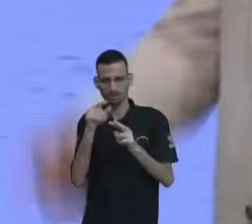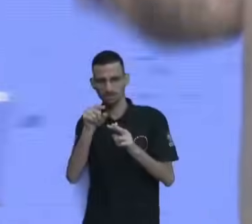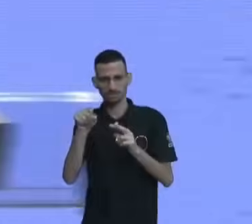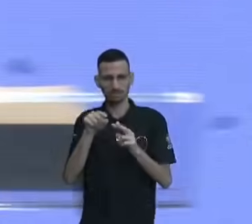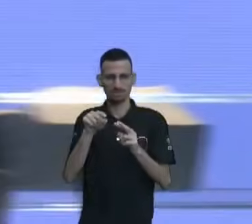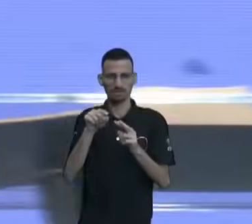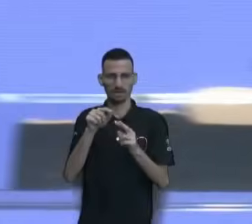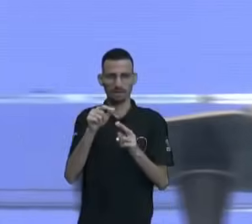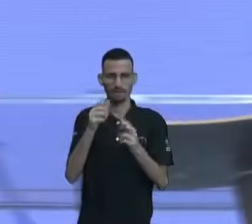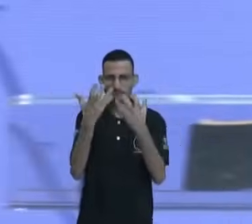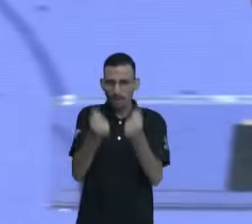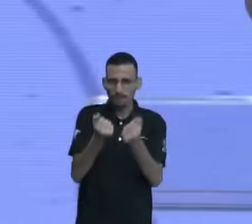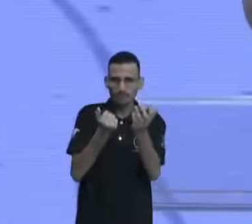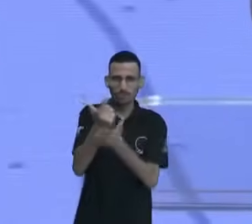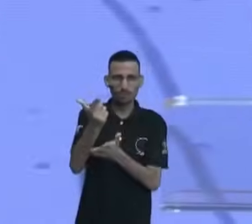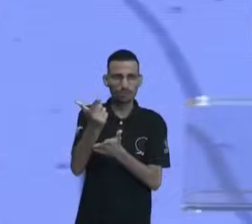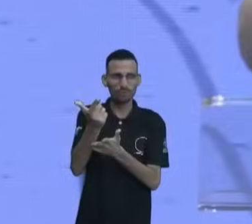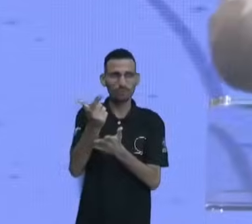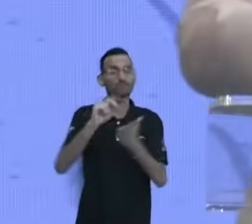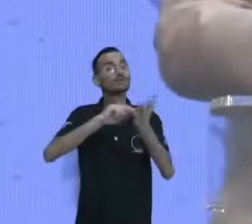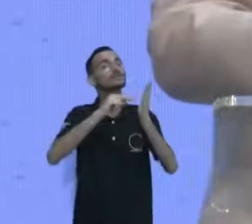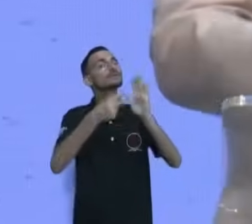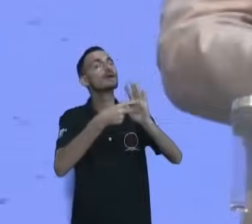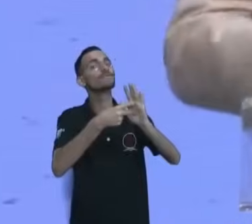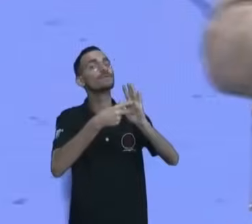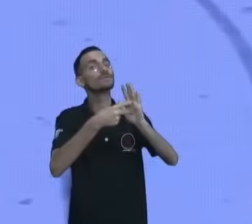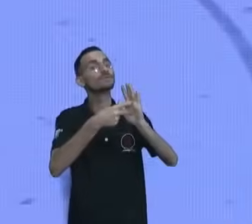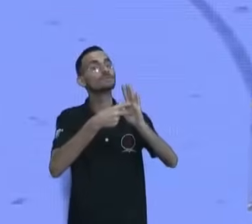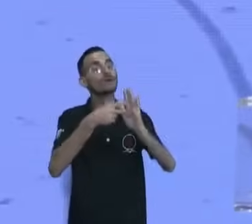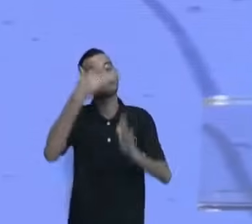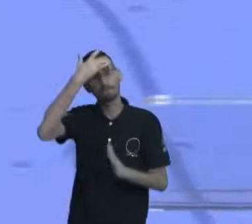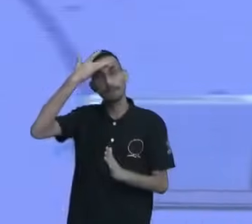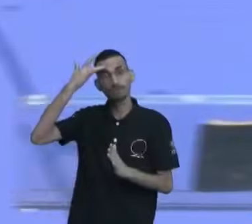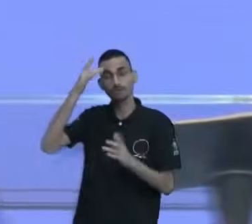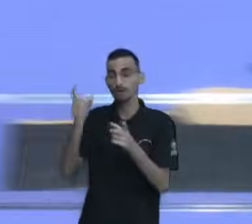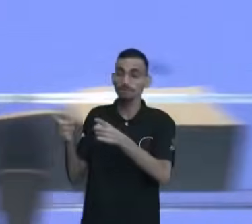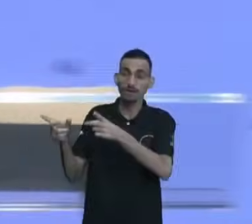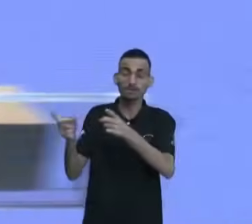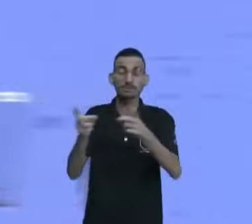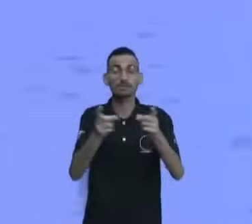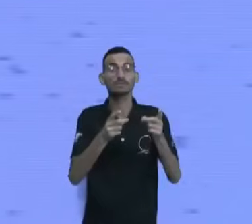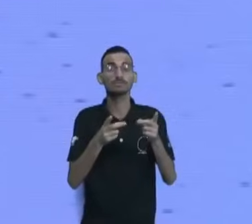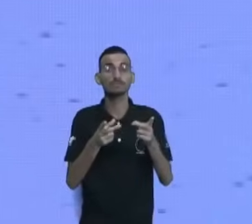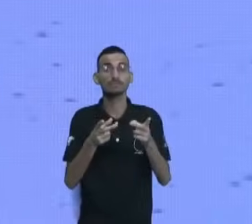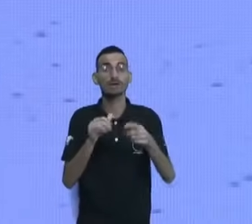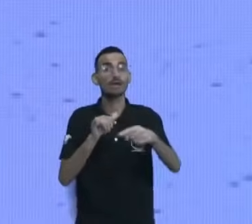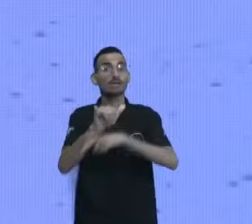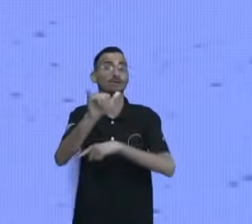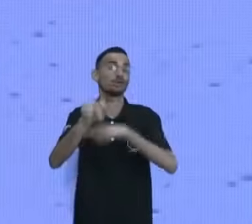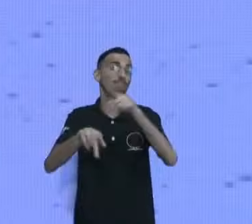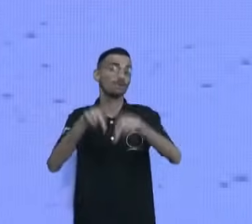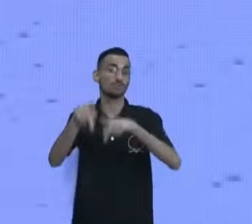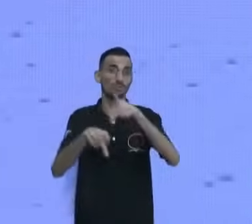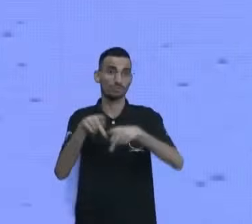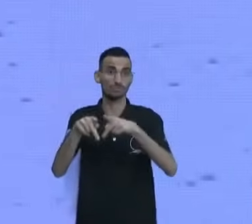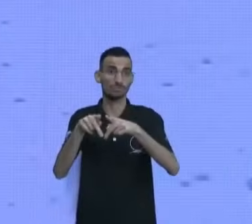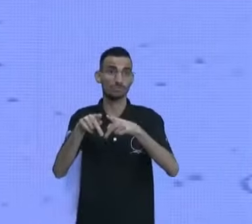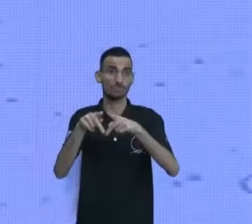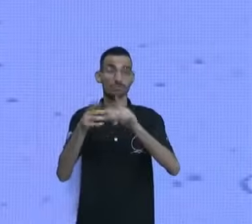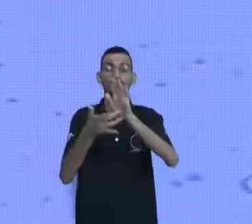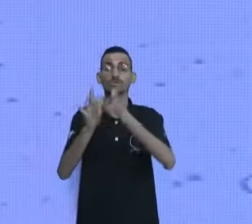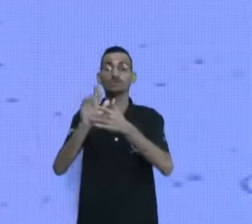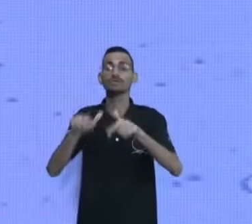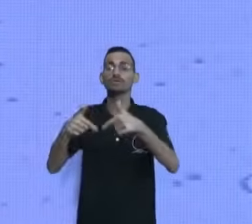safadeza que a minha casa será chamada Casa de Oração aí alguém diz assim pastor Nós somos o templo hoje uma verdade não